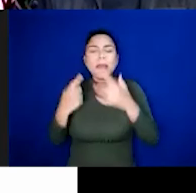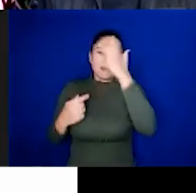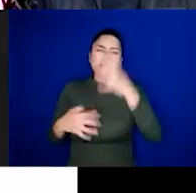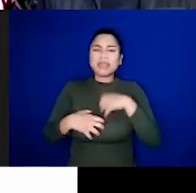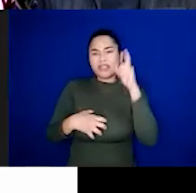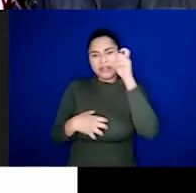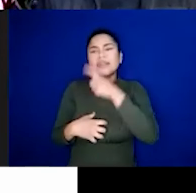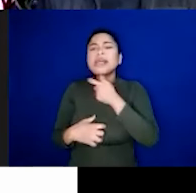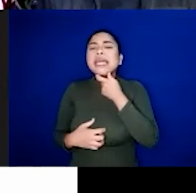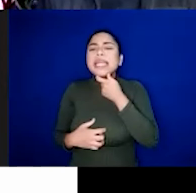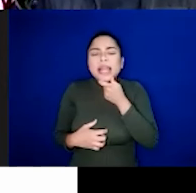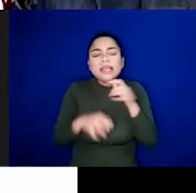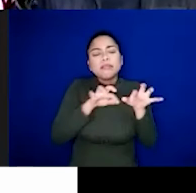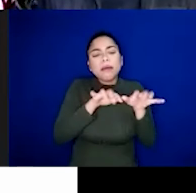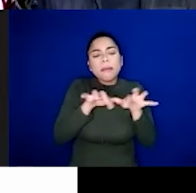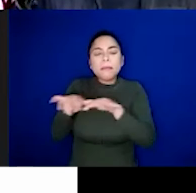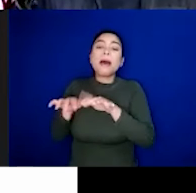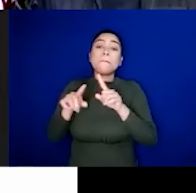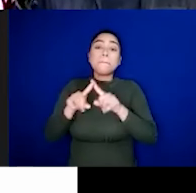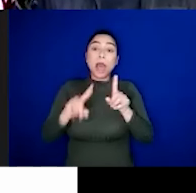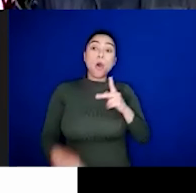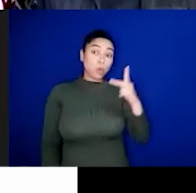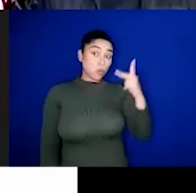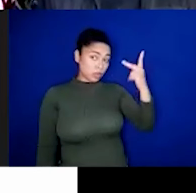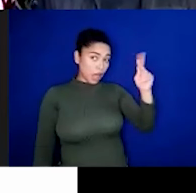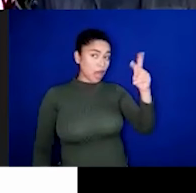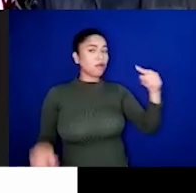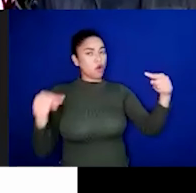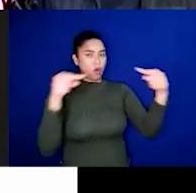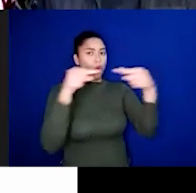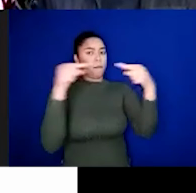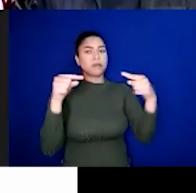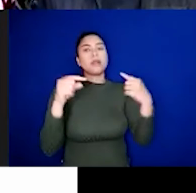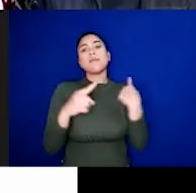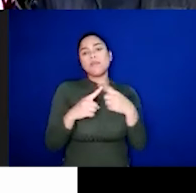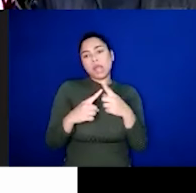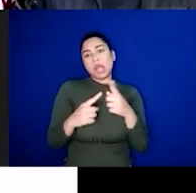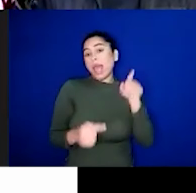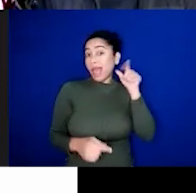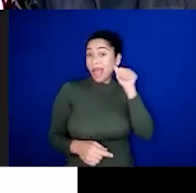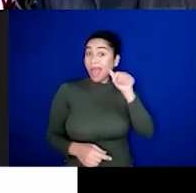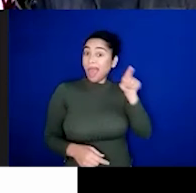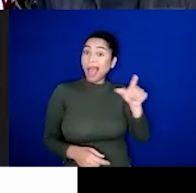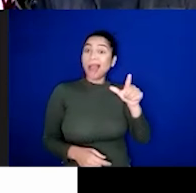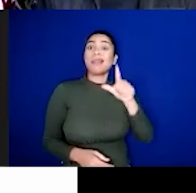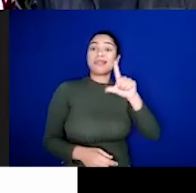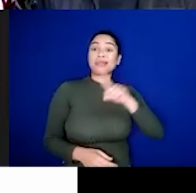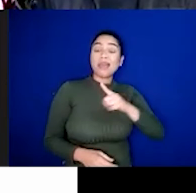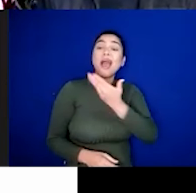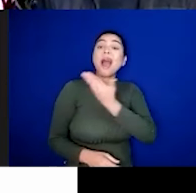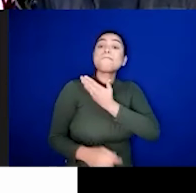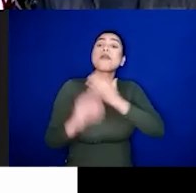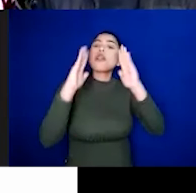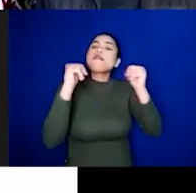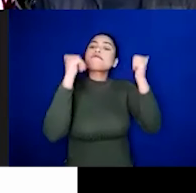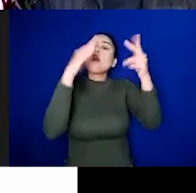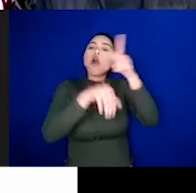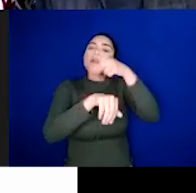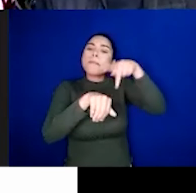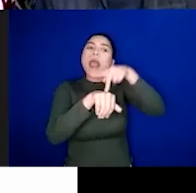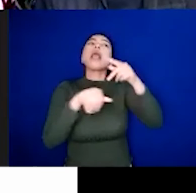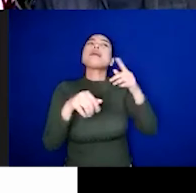etc mas enfim por causa dela faz sentido ela tem amigos de Fora amigos aqui do Brasil ela e ela tá se preocupando com